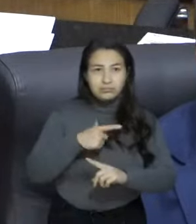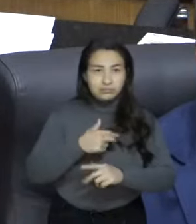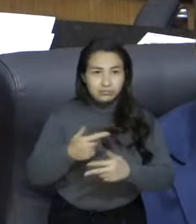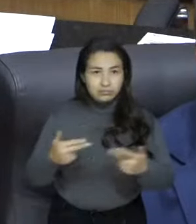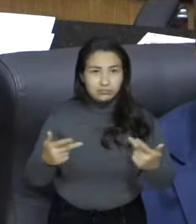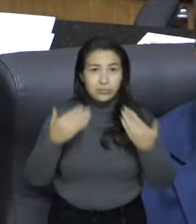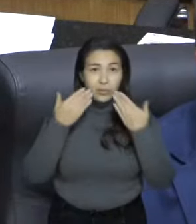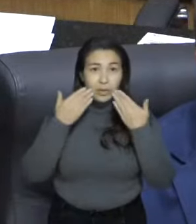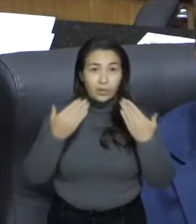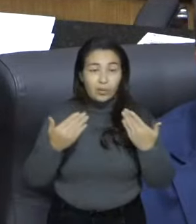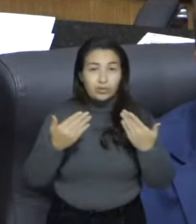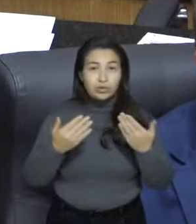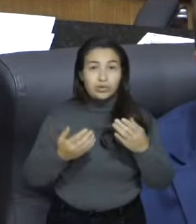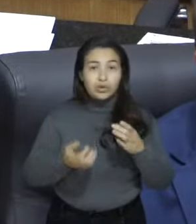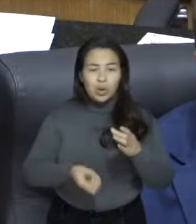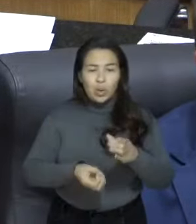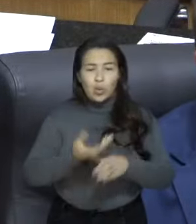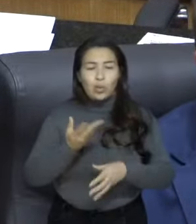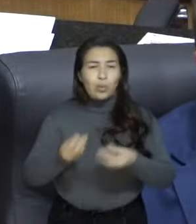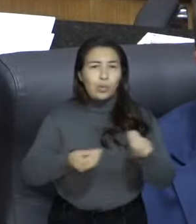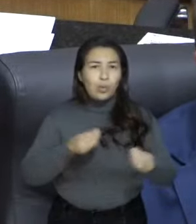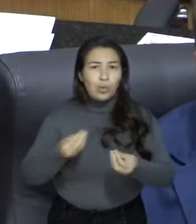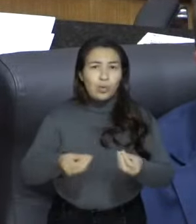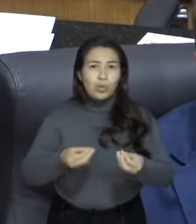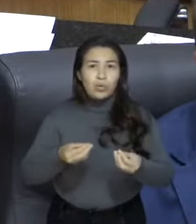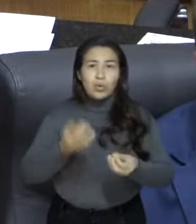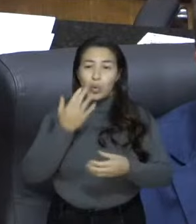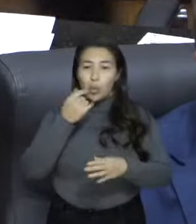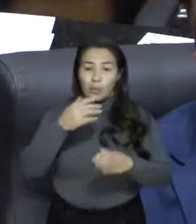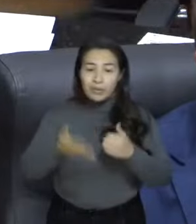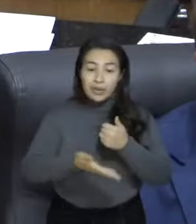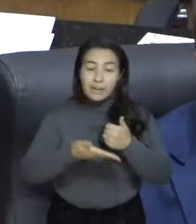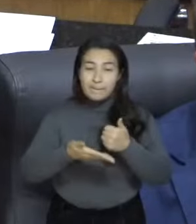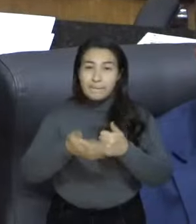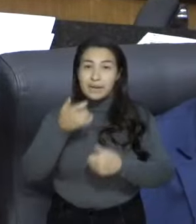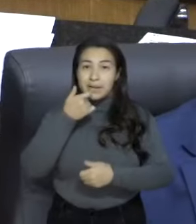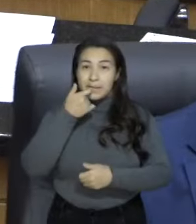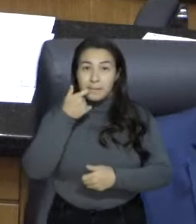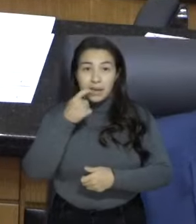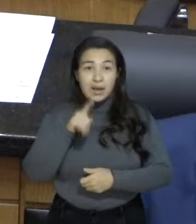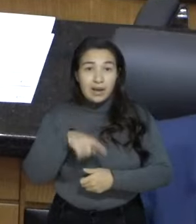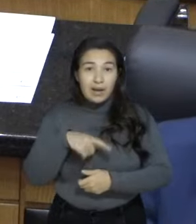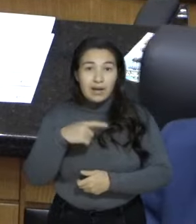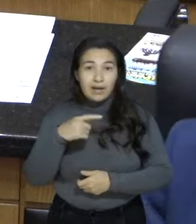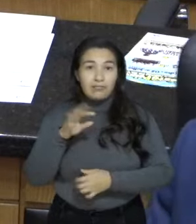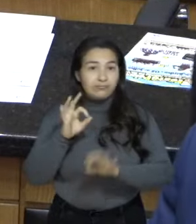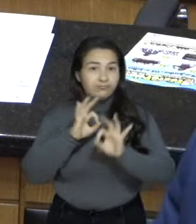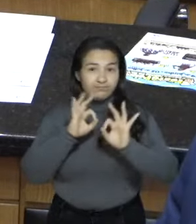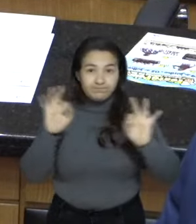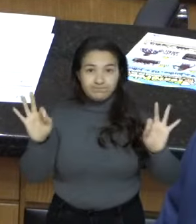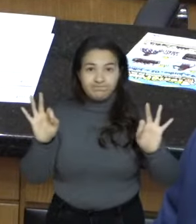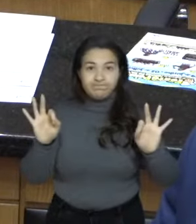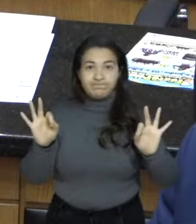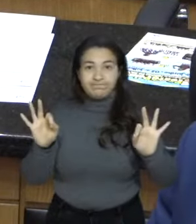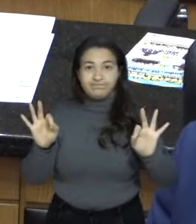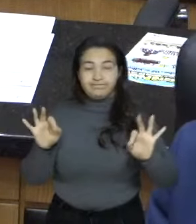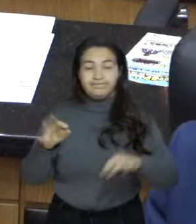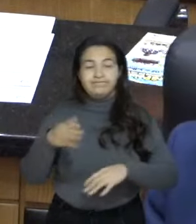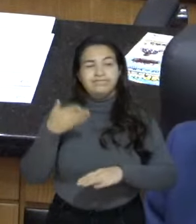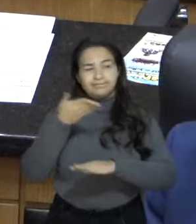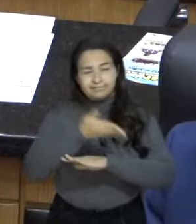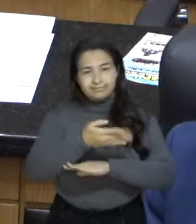acima de tudo gastronomia a base de peixe que é maravilhosa queria que reforçar o convite e conhecer